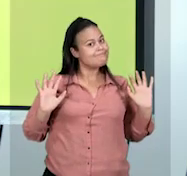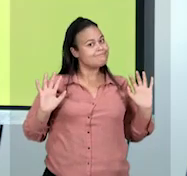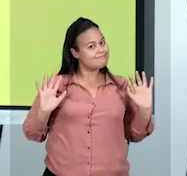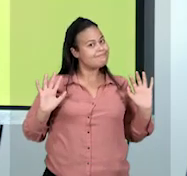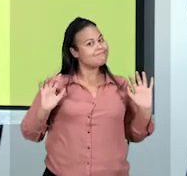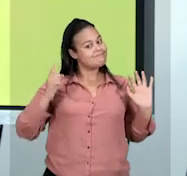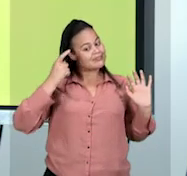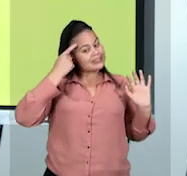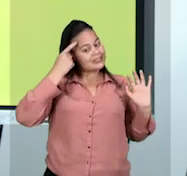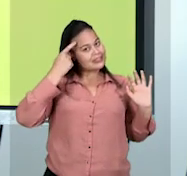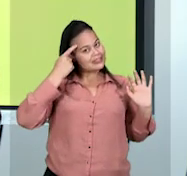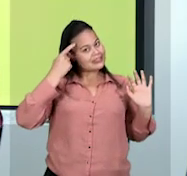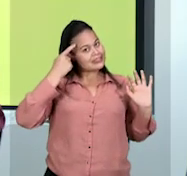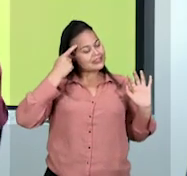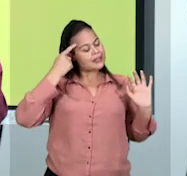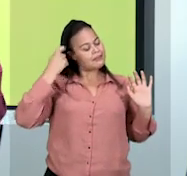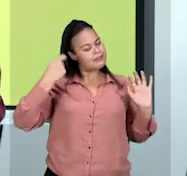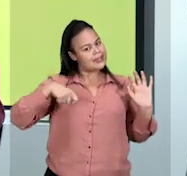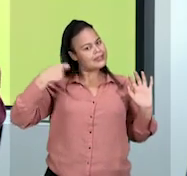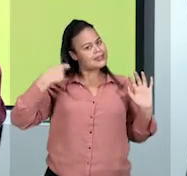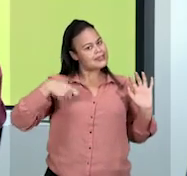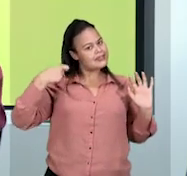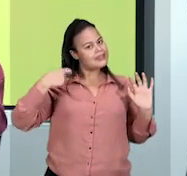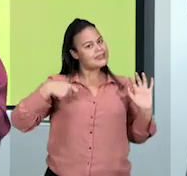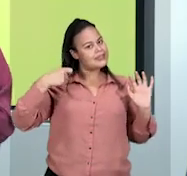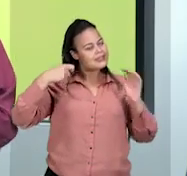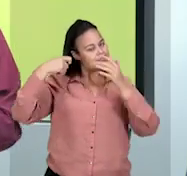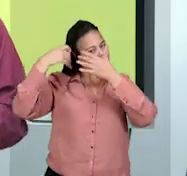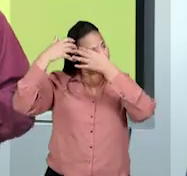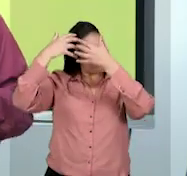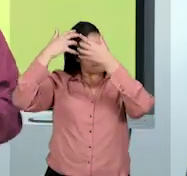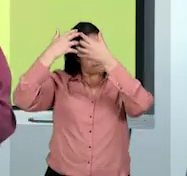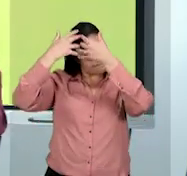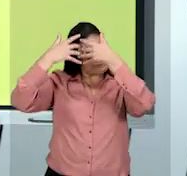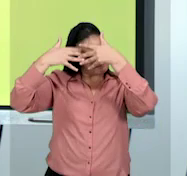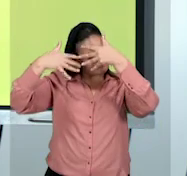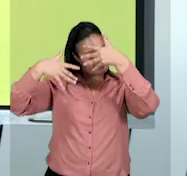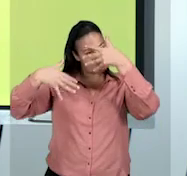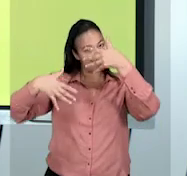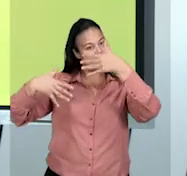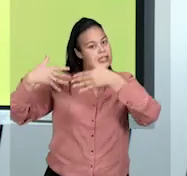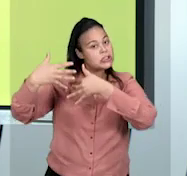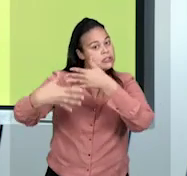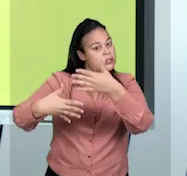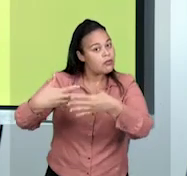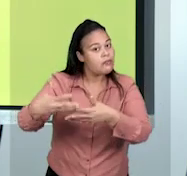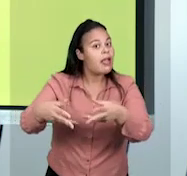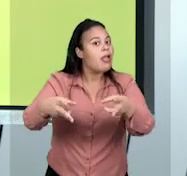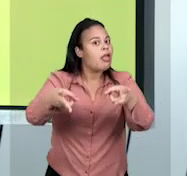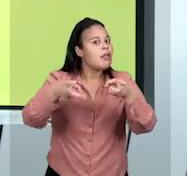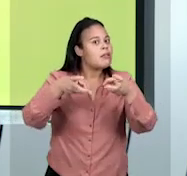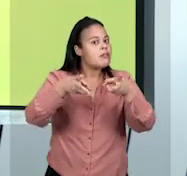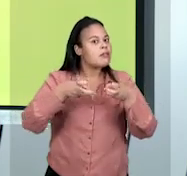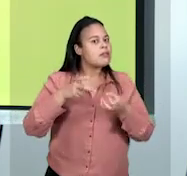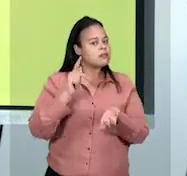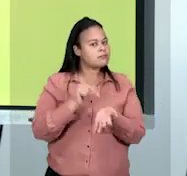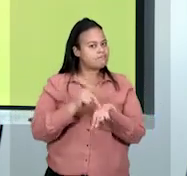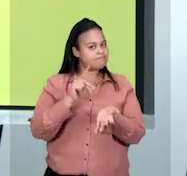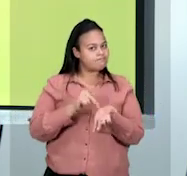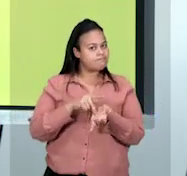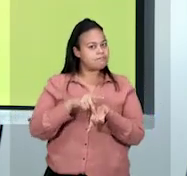uma mente que precisa ser desenvolvida. A busca da verdade, de